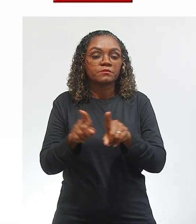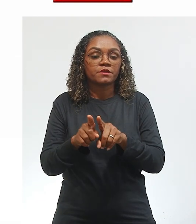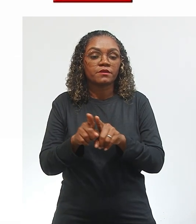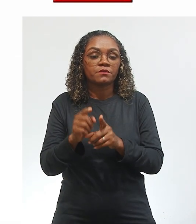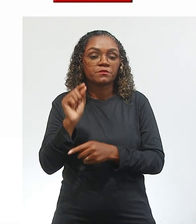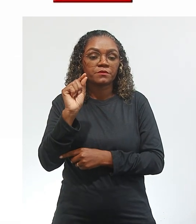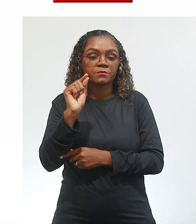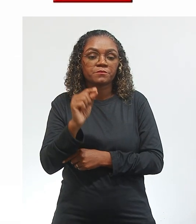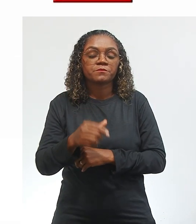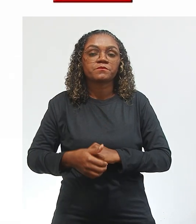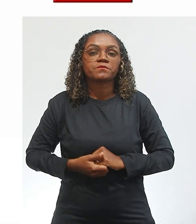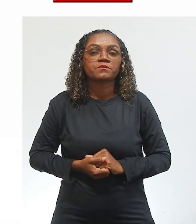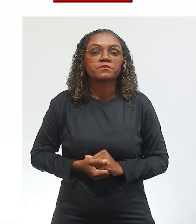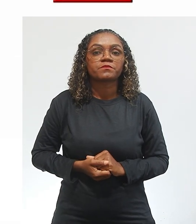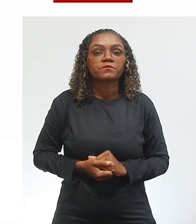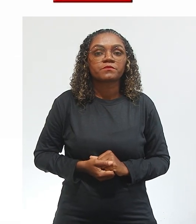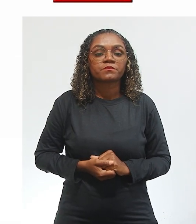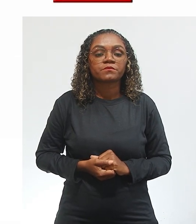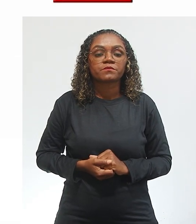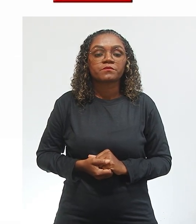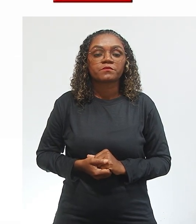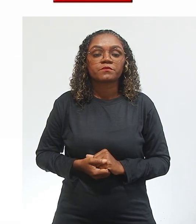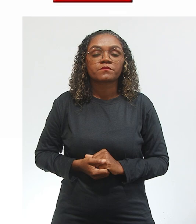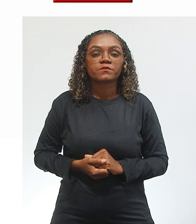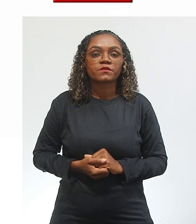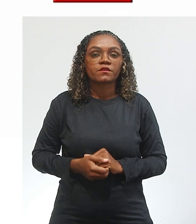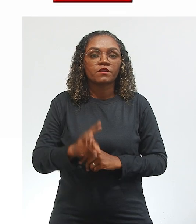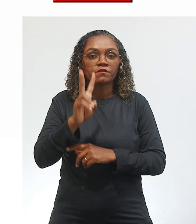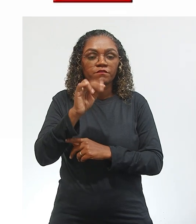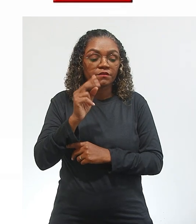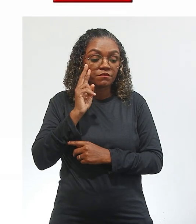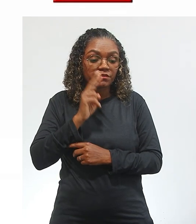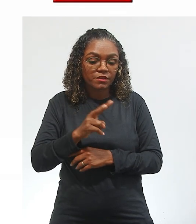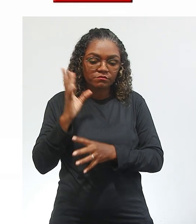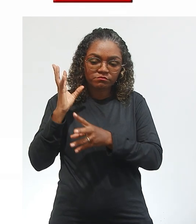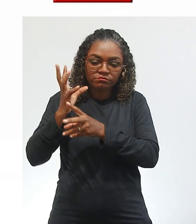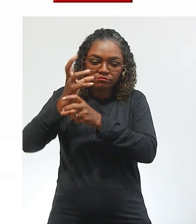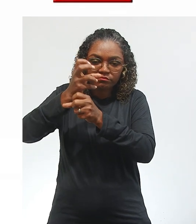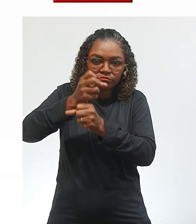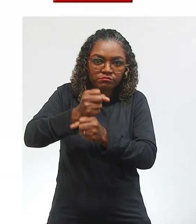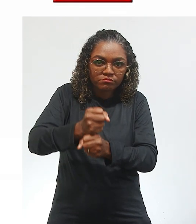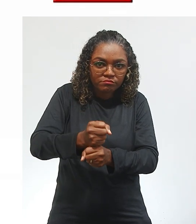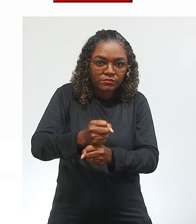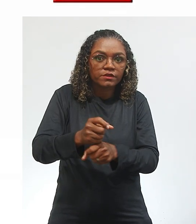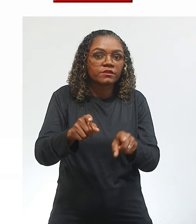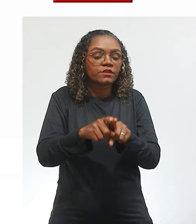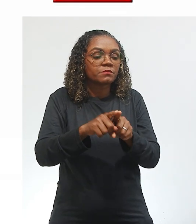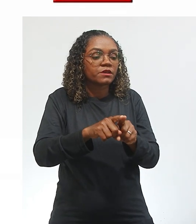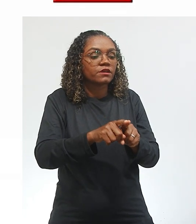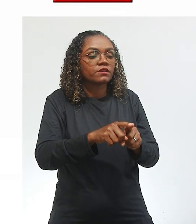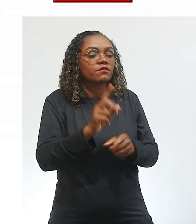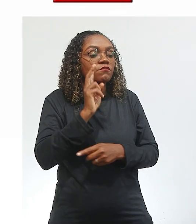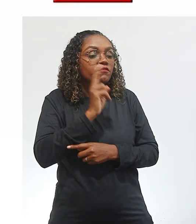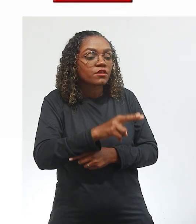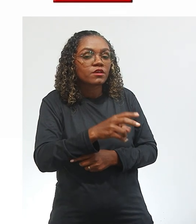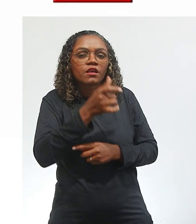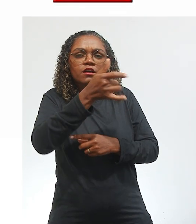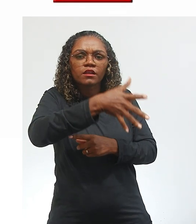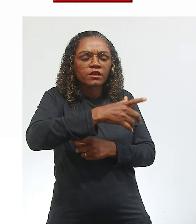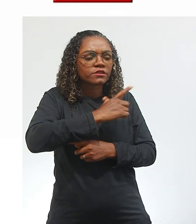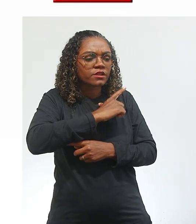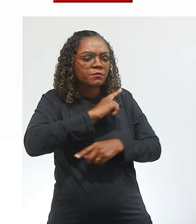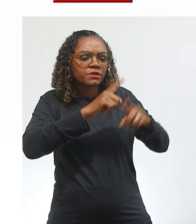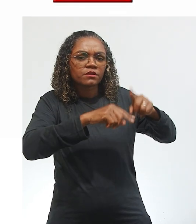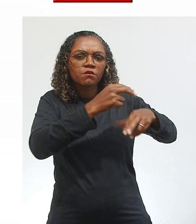operação anterior, ou seja, neste momento que eu vou dar baixa no meu estoque, tá? E aqui fez só um lançamento simples